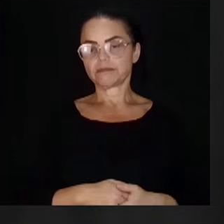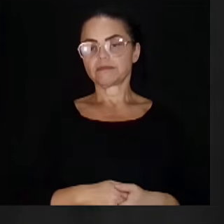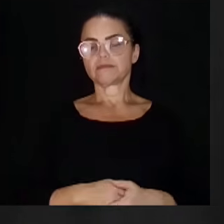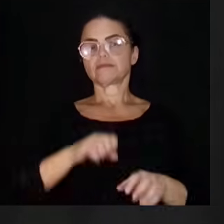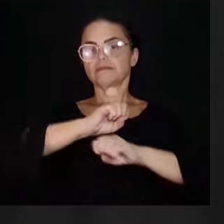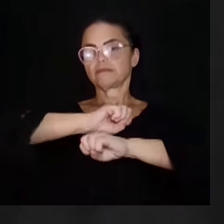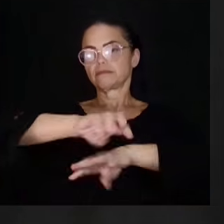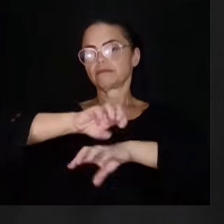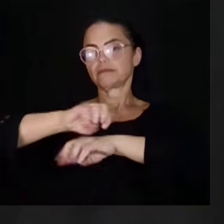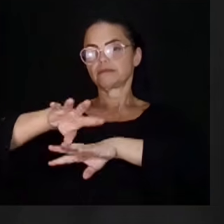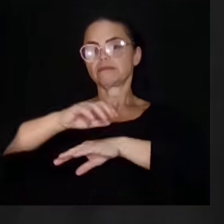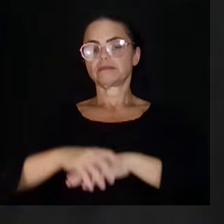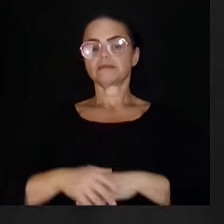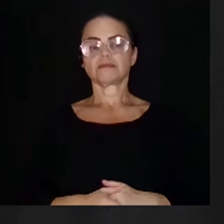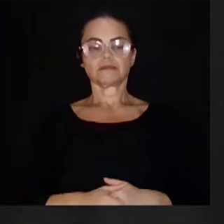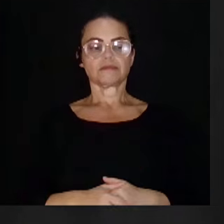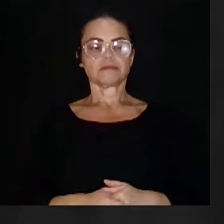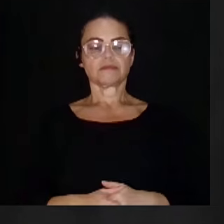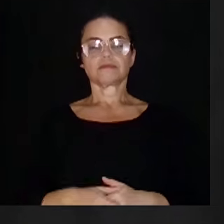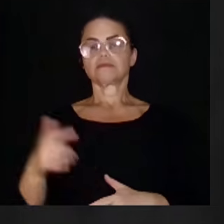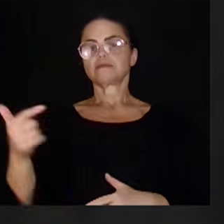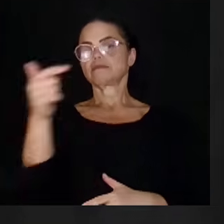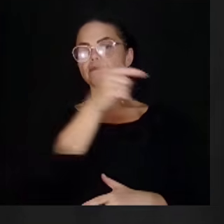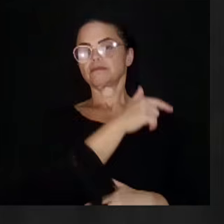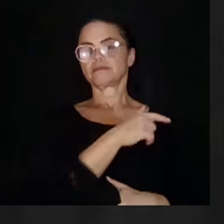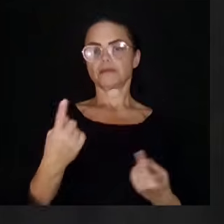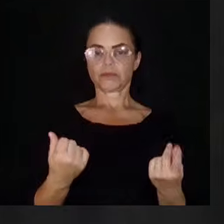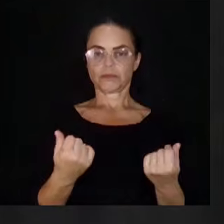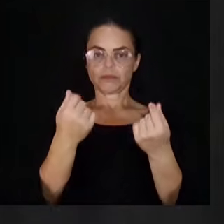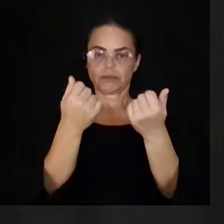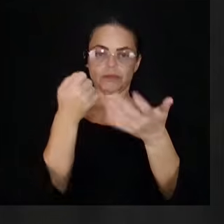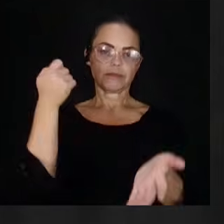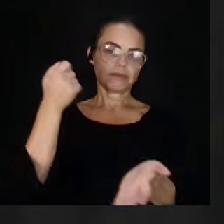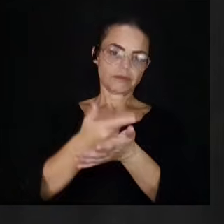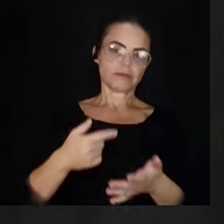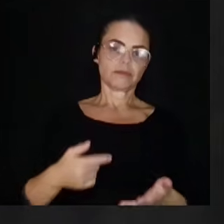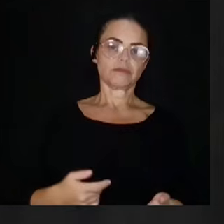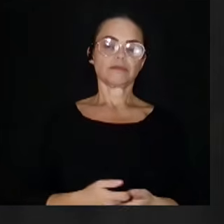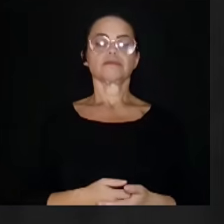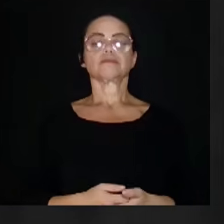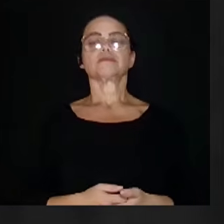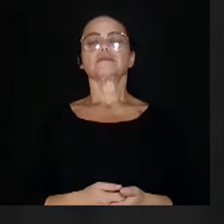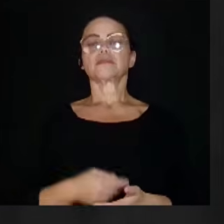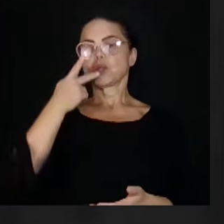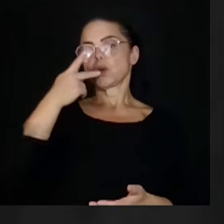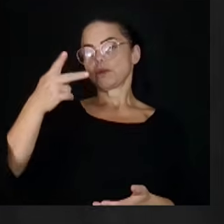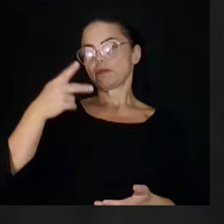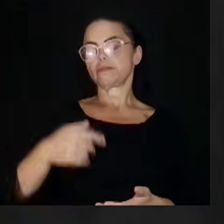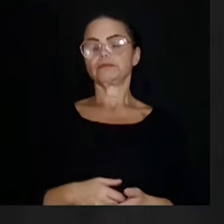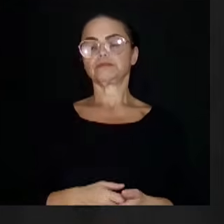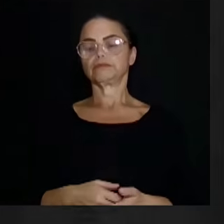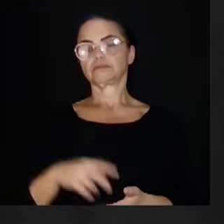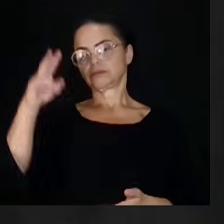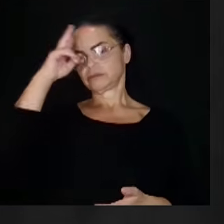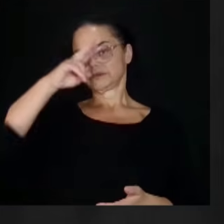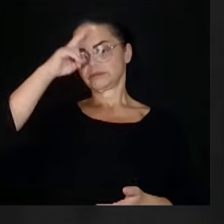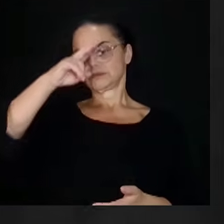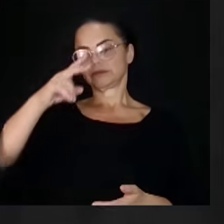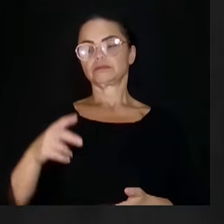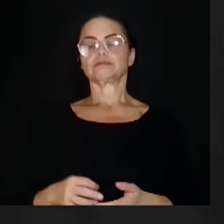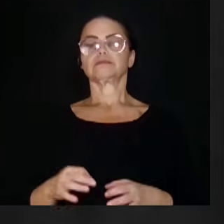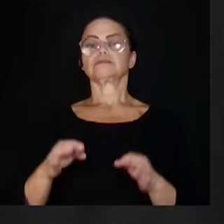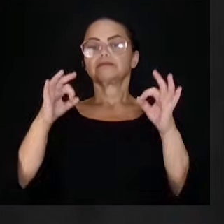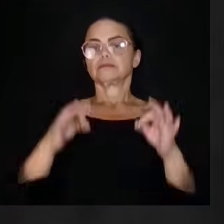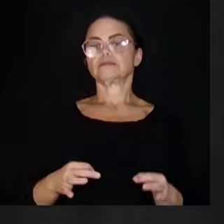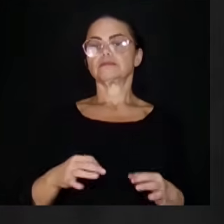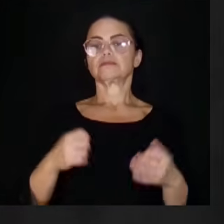herança daqueles que não tiveram dinheiro, né? É uma coisa assim que ela fala. Não me recordo exatamente, mas é algo nessa linha,